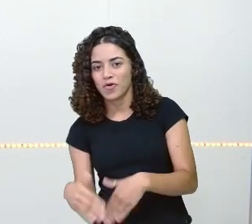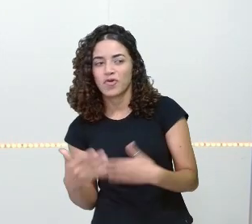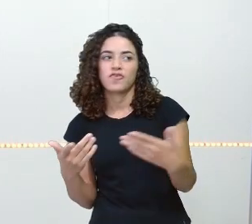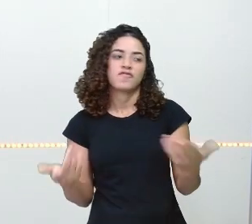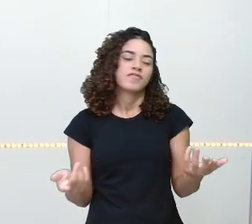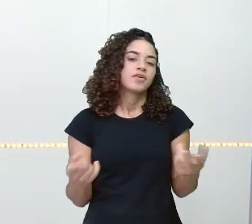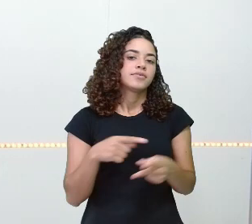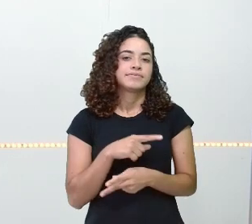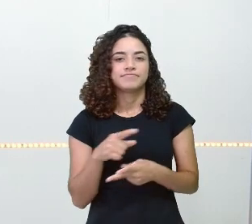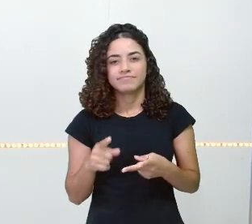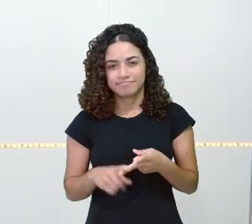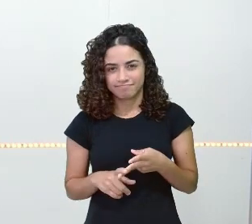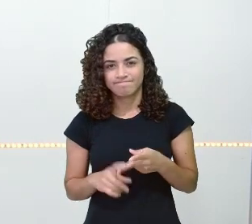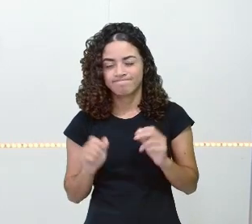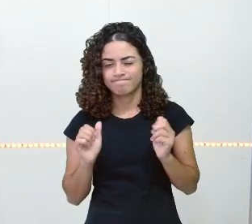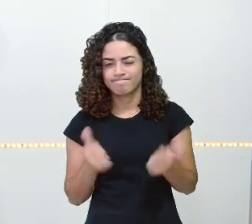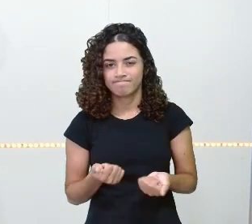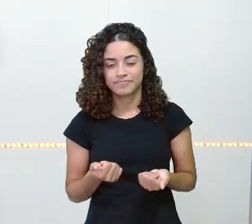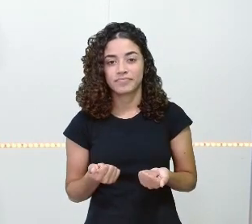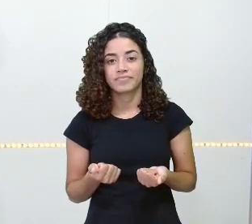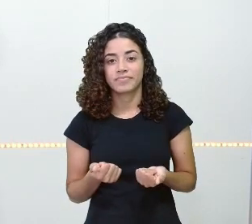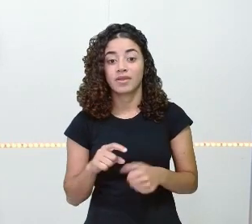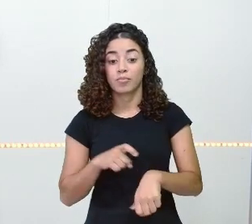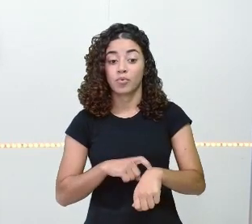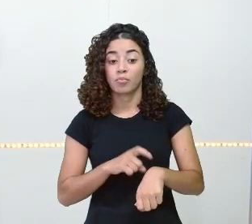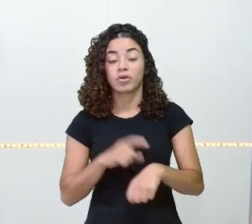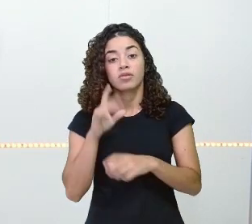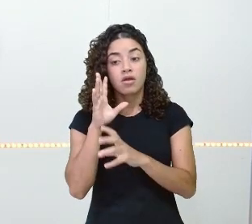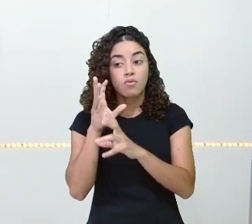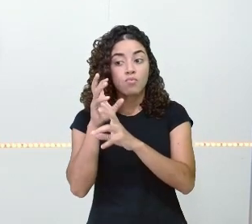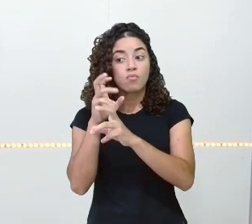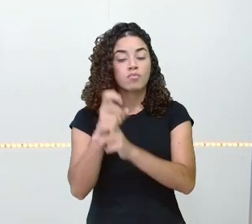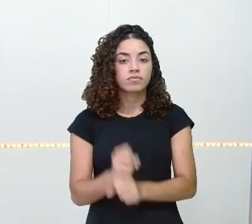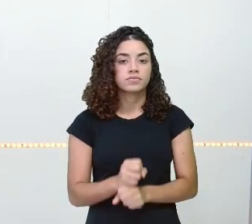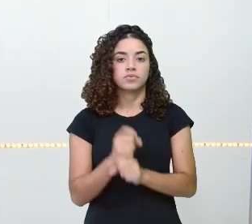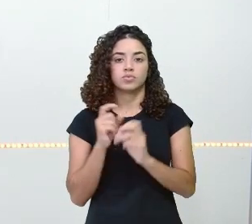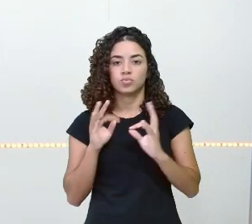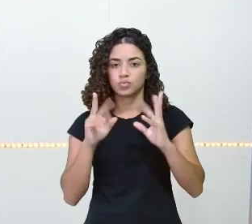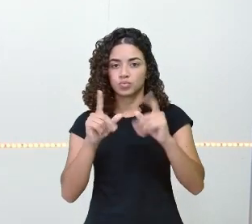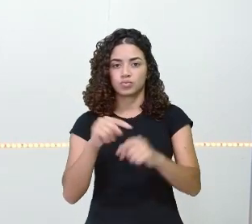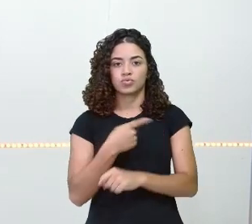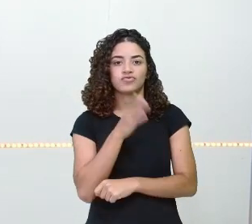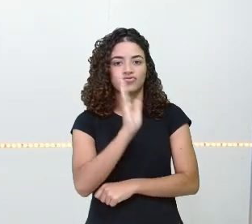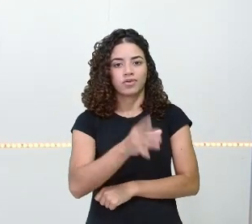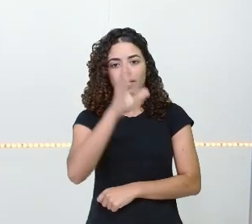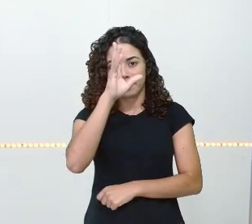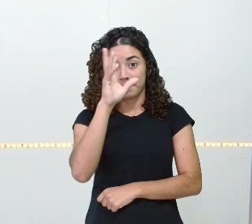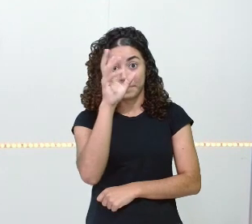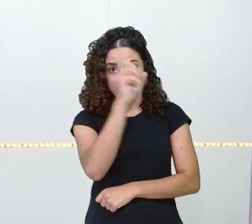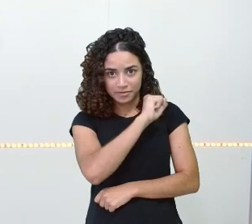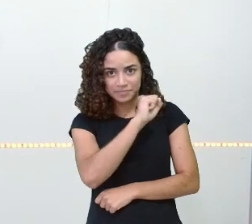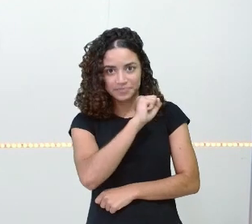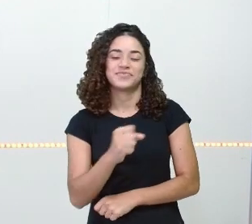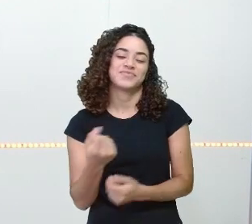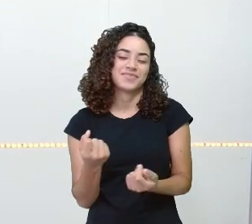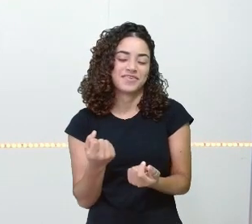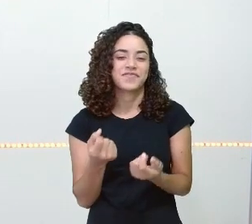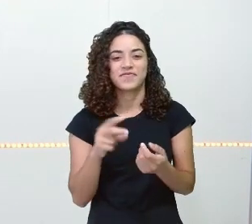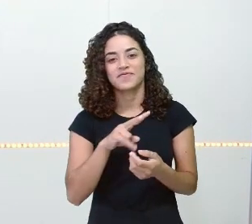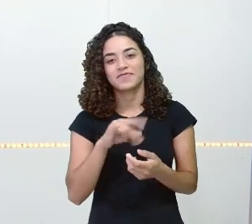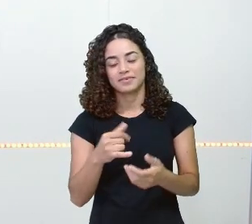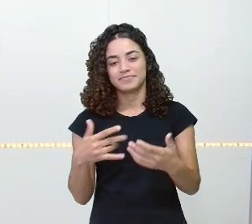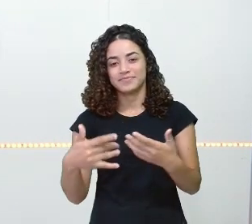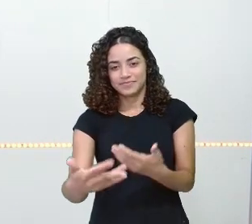estão aí, estão chegando, não é? Então é hora de revisar tudo que aprendemos, tá? E é isso que faremos hoje com o